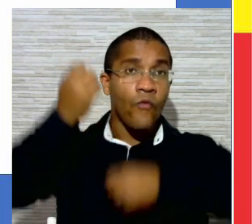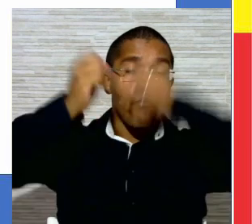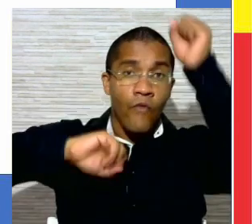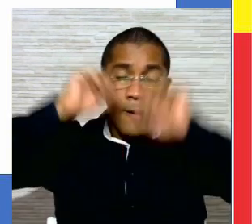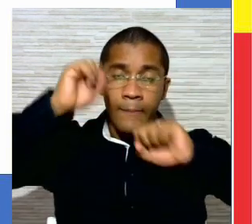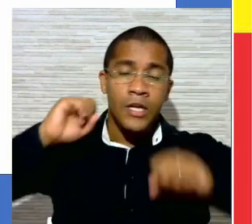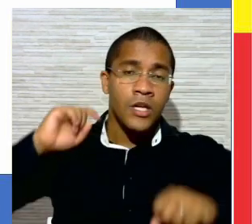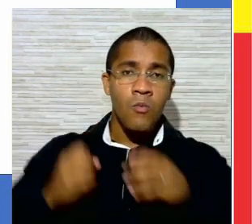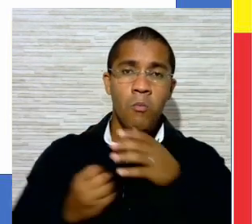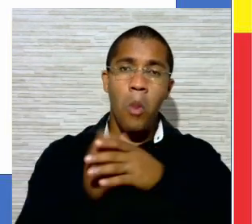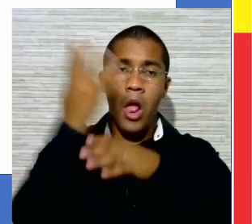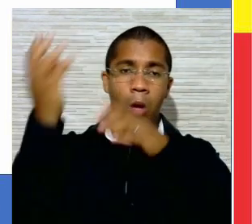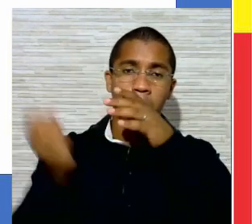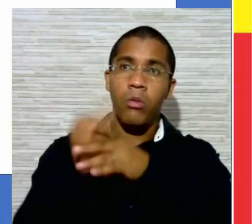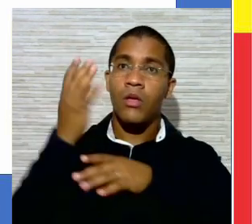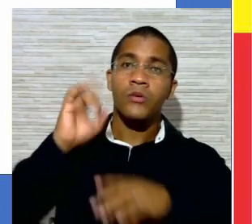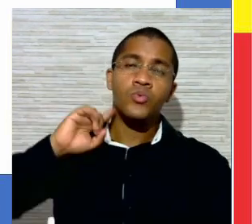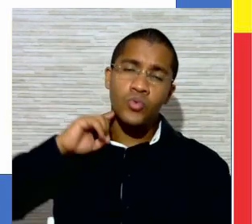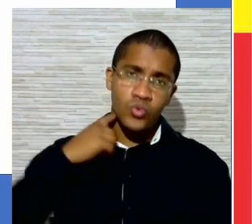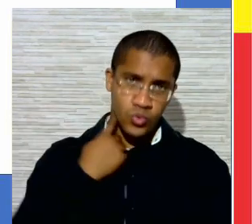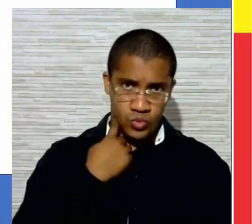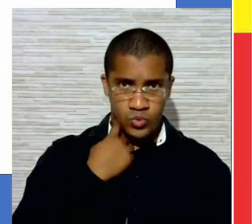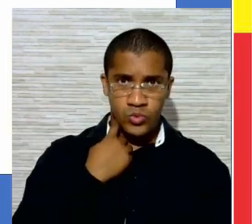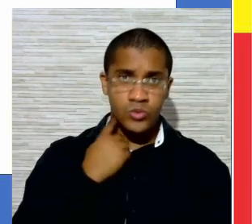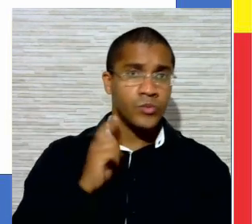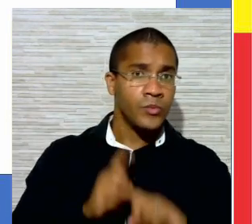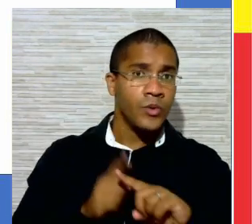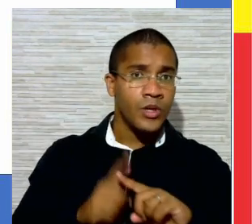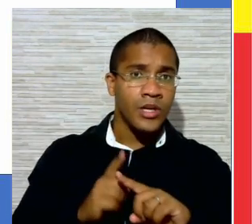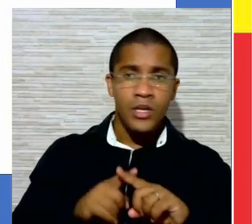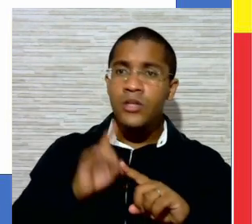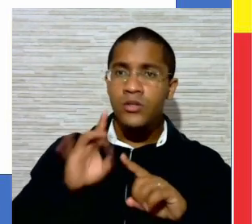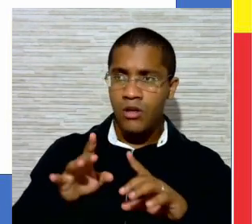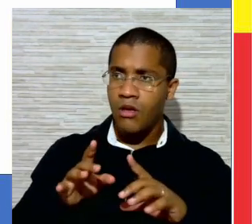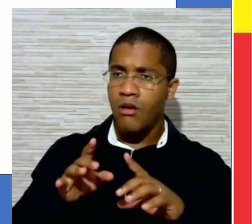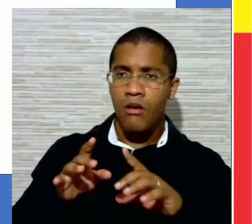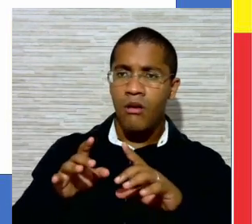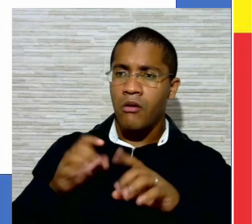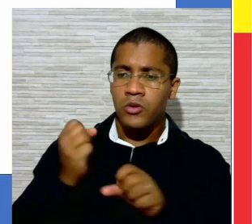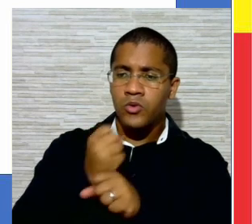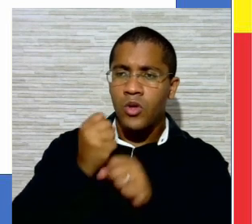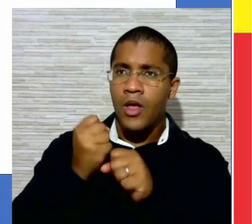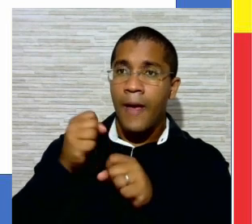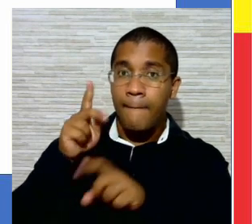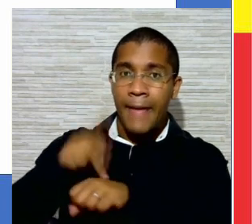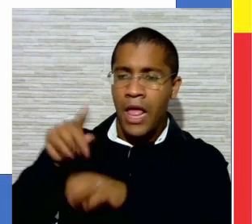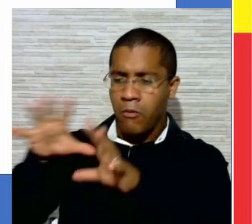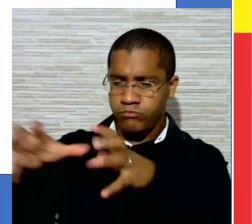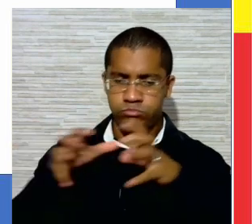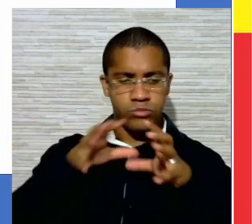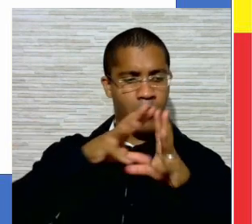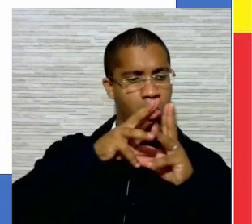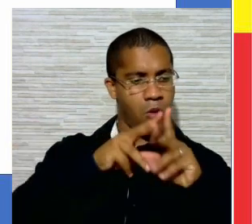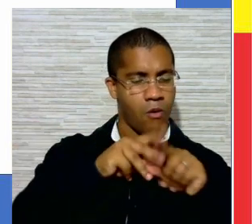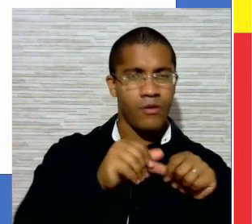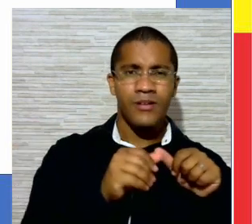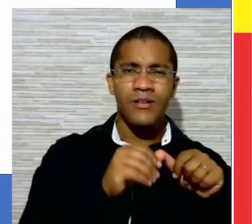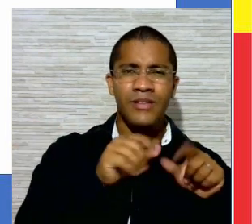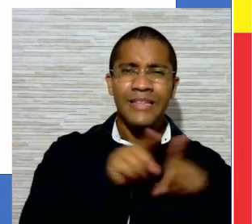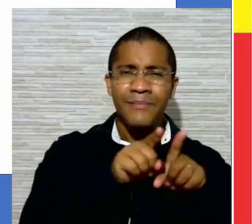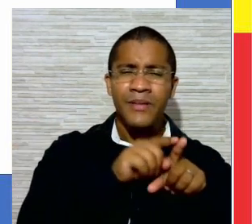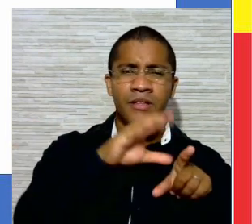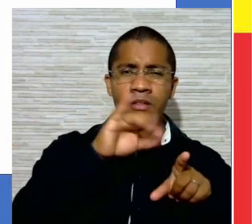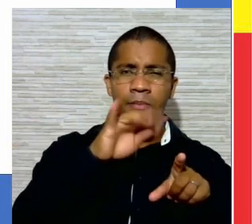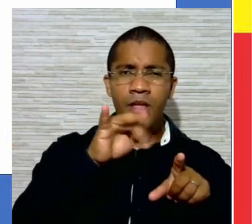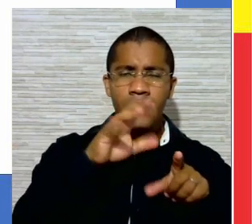poluente no mundo, tá? Não somente pelo processo de fabricação de cimento, tá, mas em toda aquela quantidade de cimento